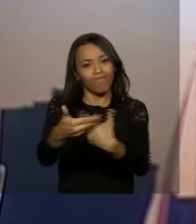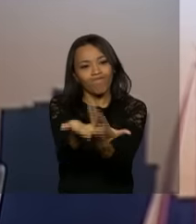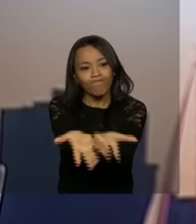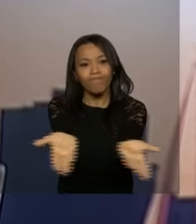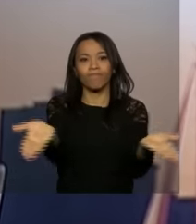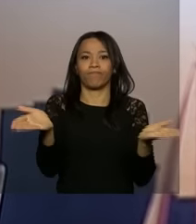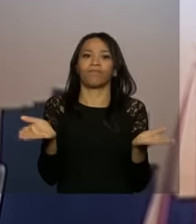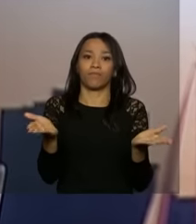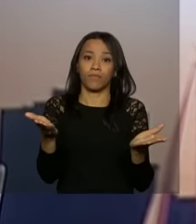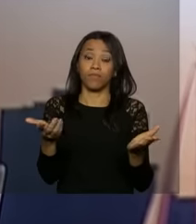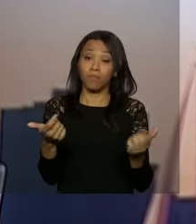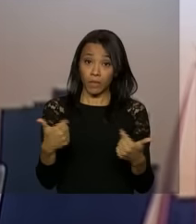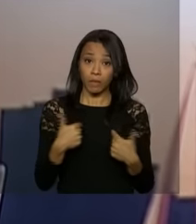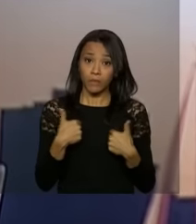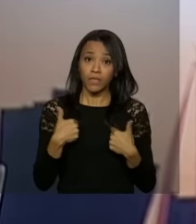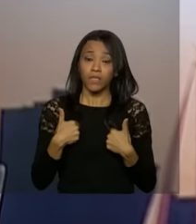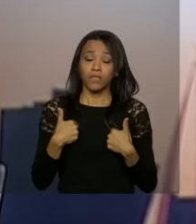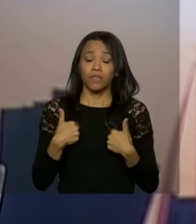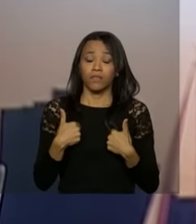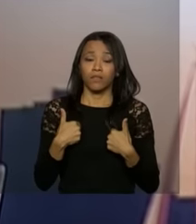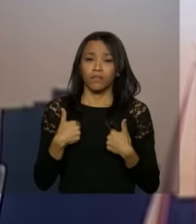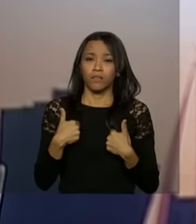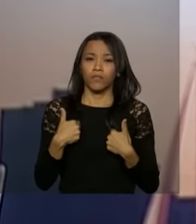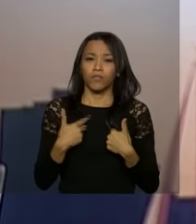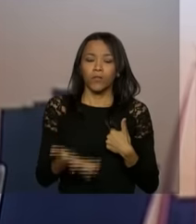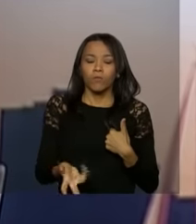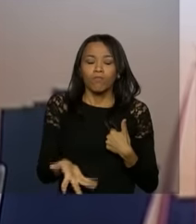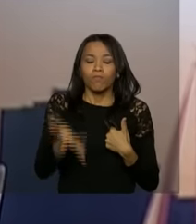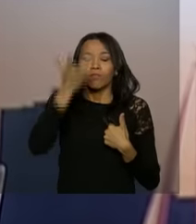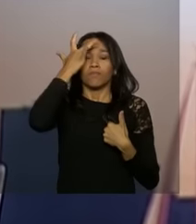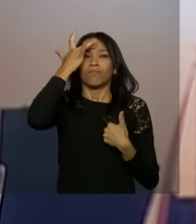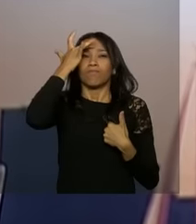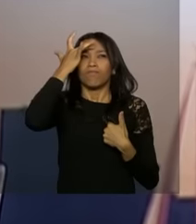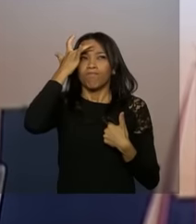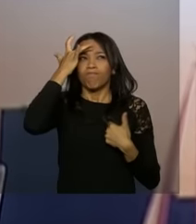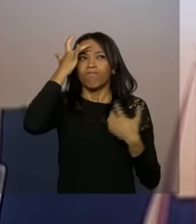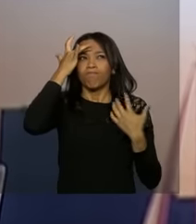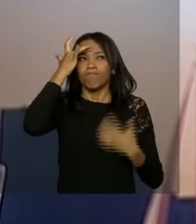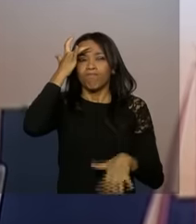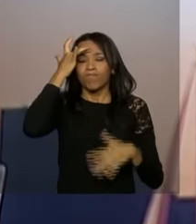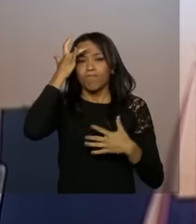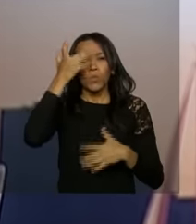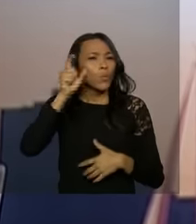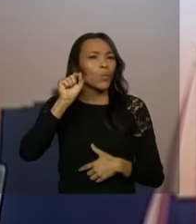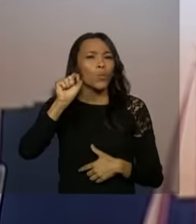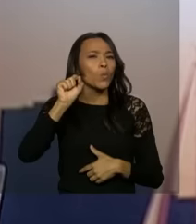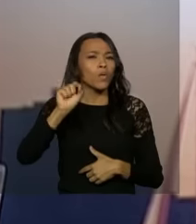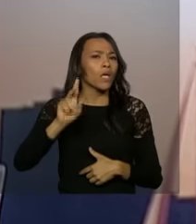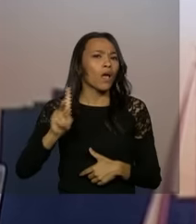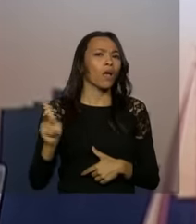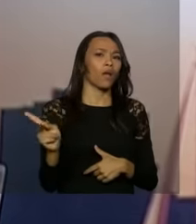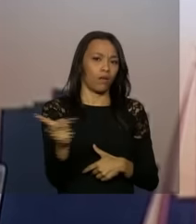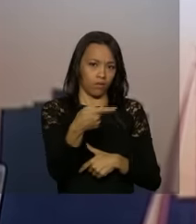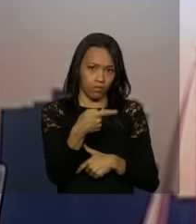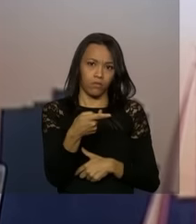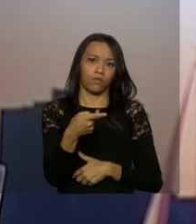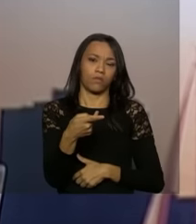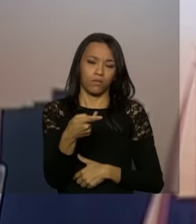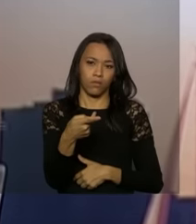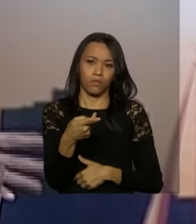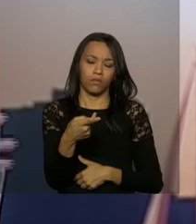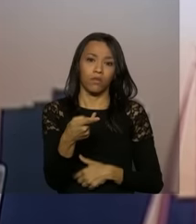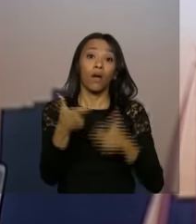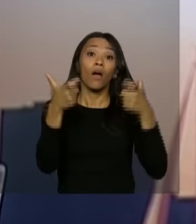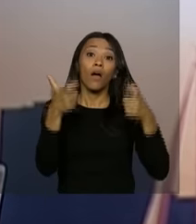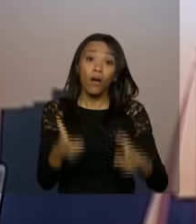mim, ficou marcado na minha memória o que aconteceu no